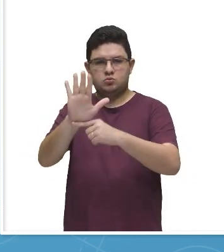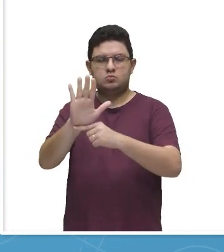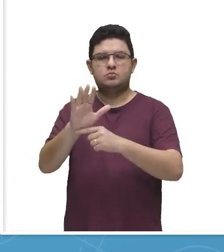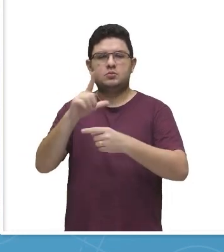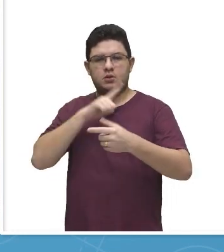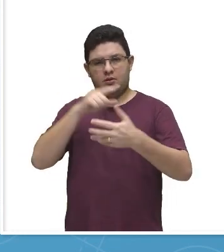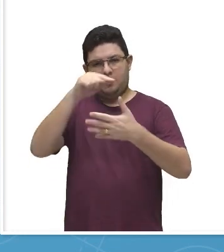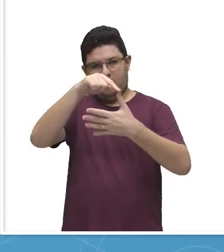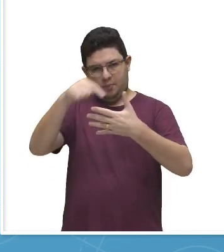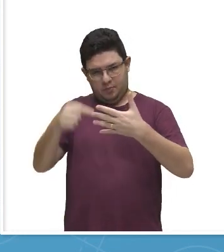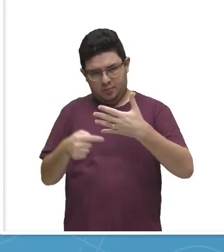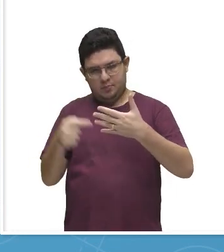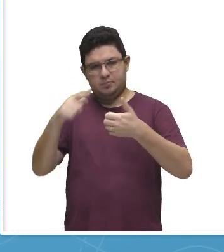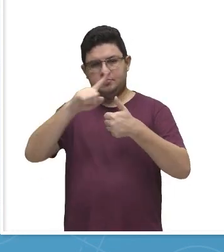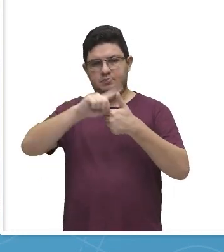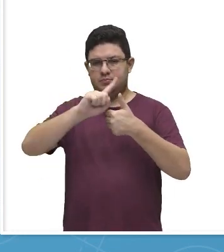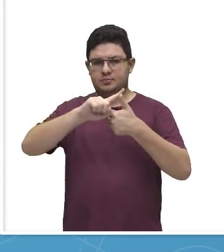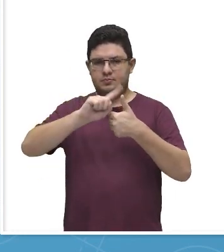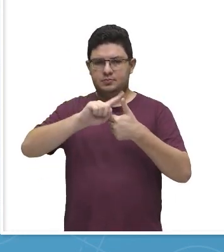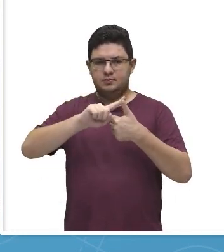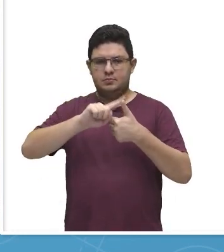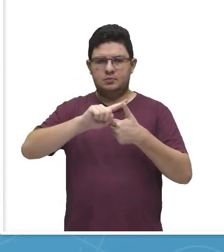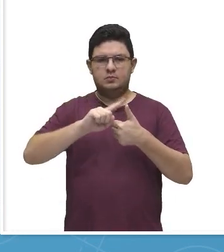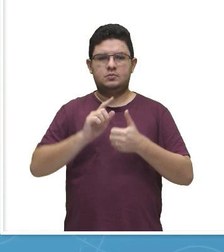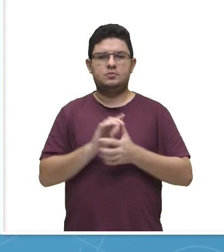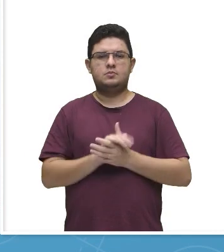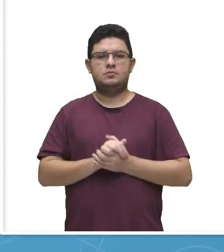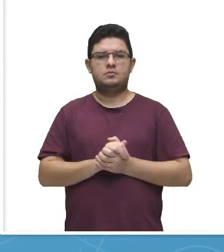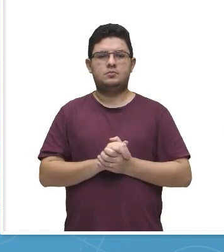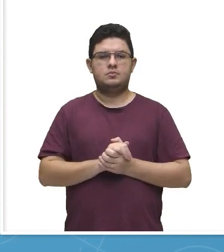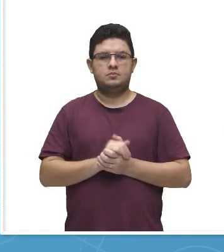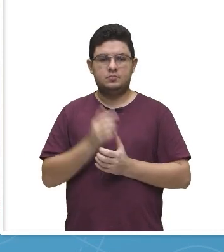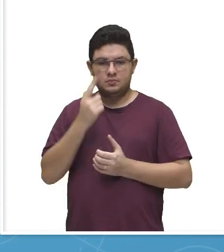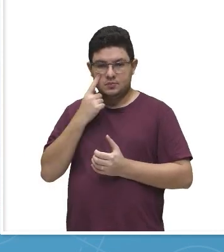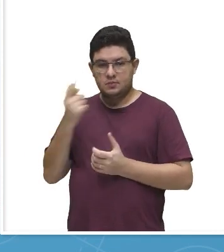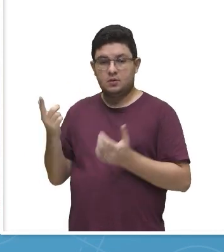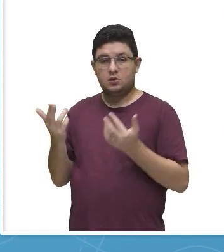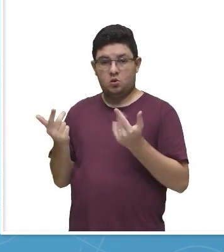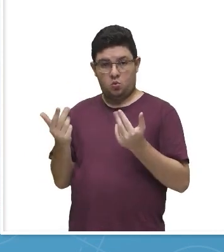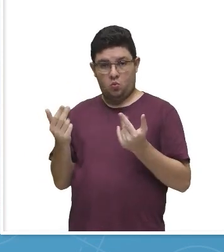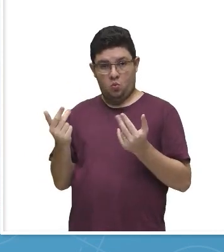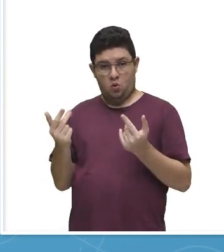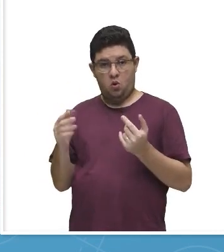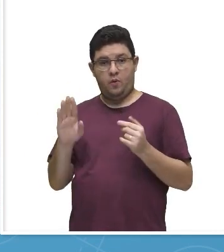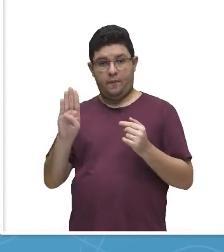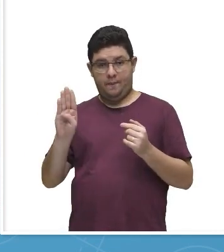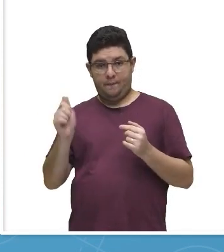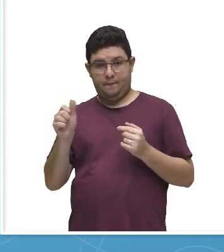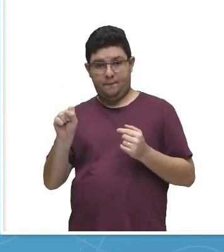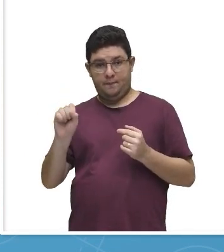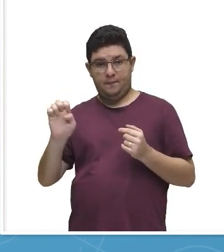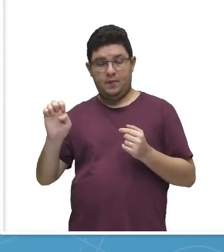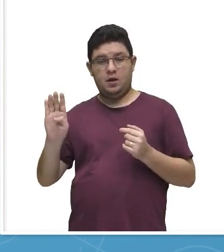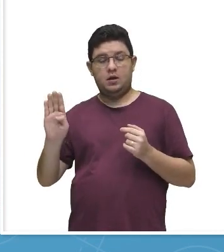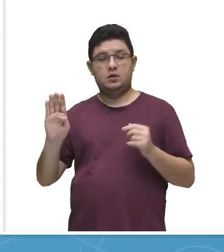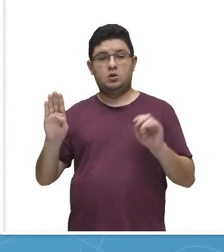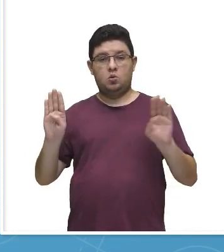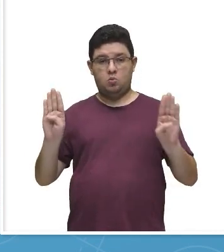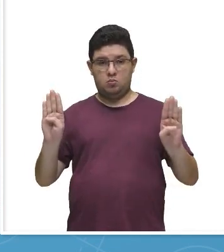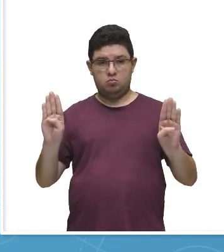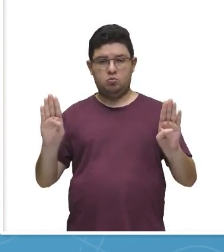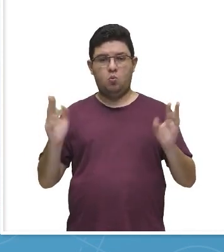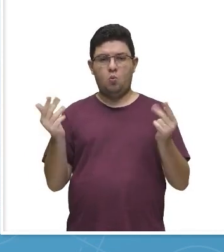primeira propriedade, que é o produto de potência de mesma base. Então quando eu tenho um produto de potência de mesma base, o que nós